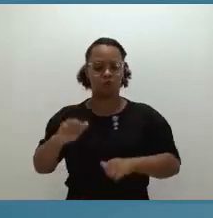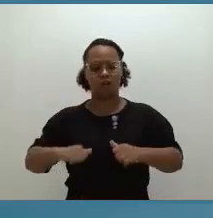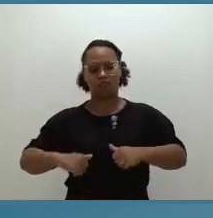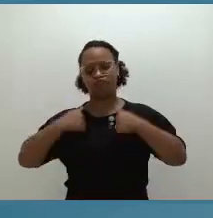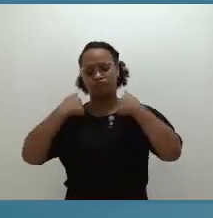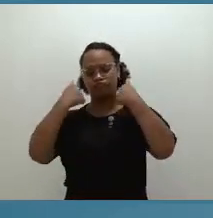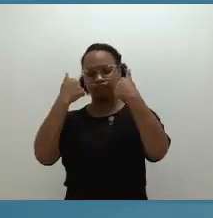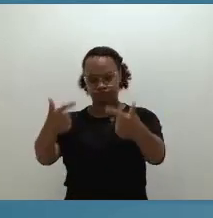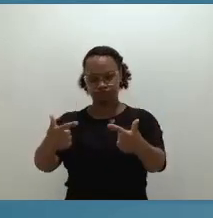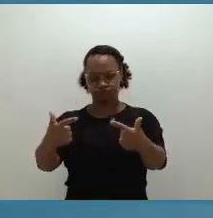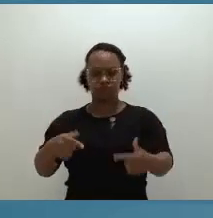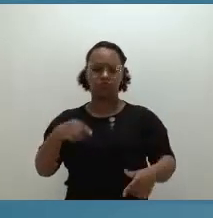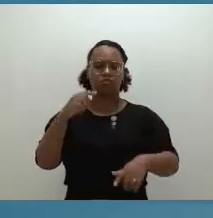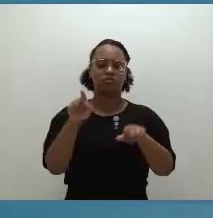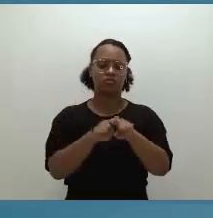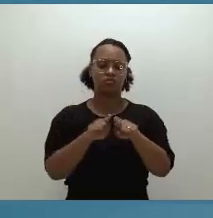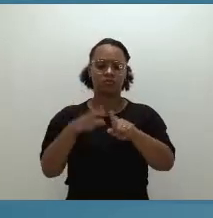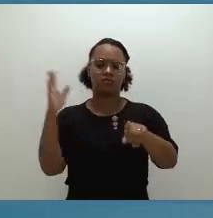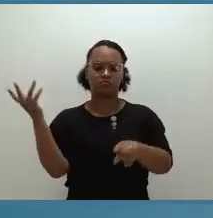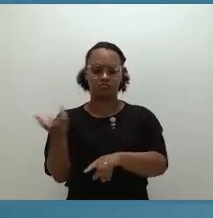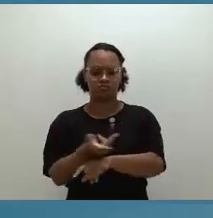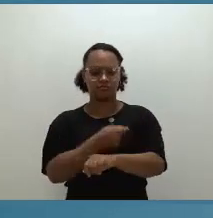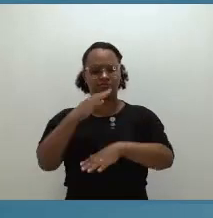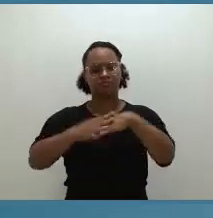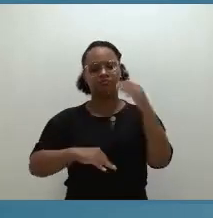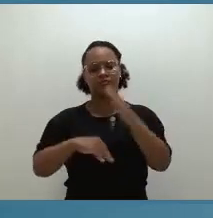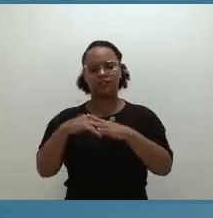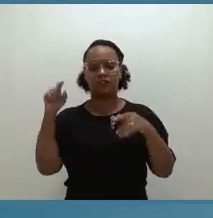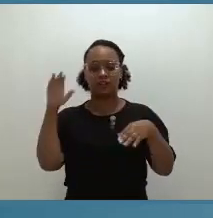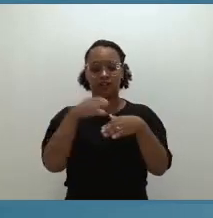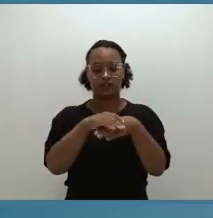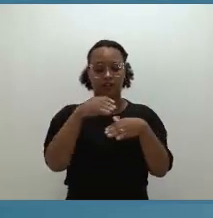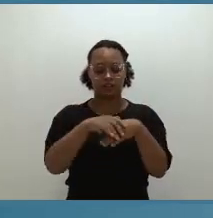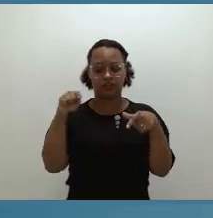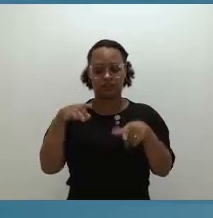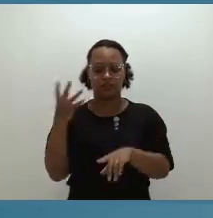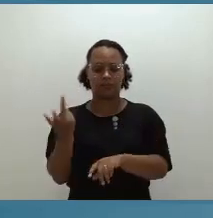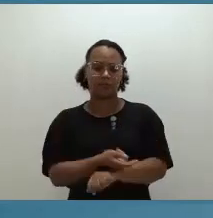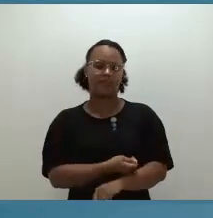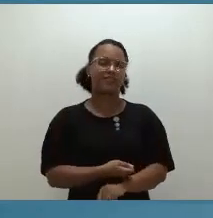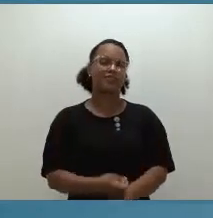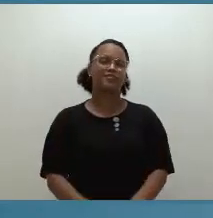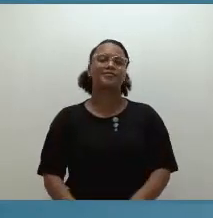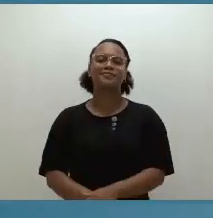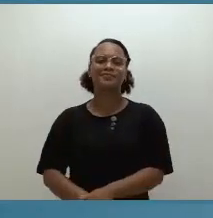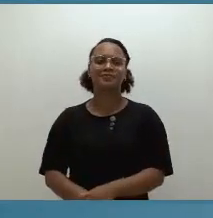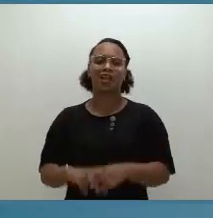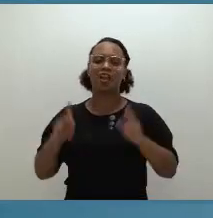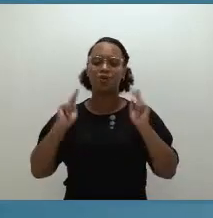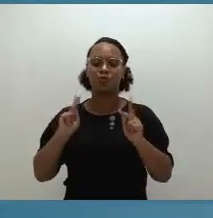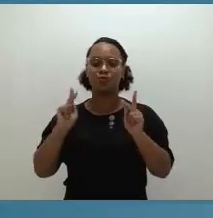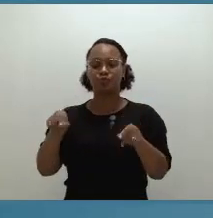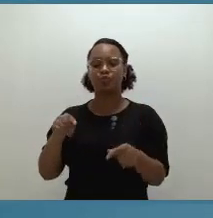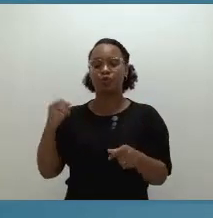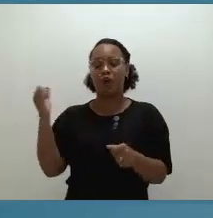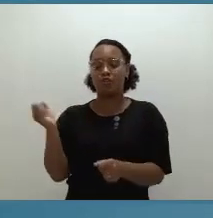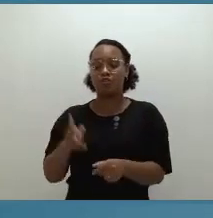eleição maravilhosa. E continuando dizendo que a Nazareno, que eu quero desejar a